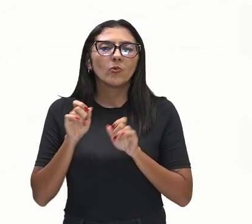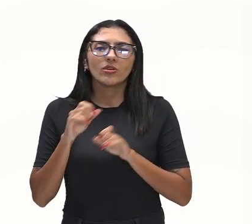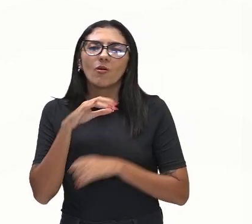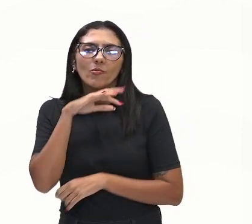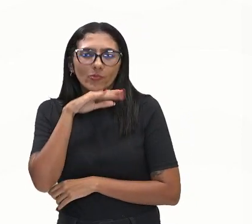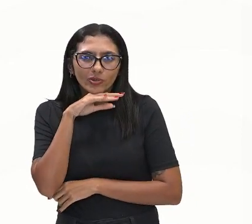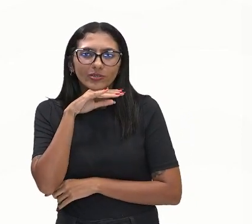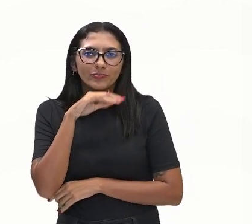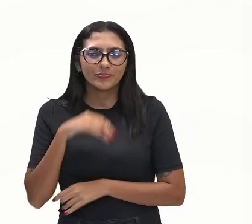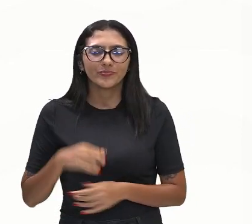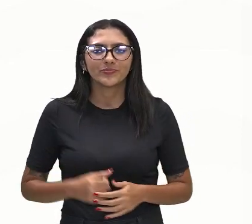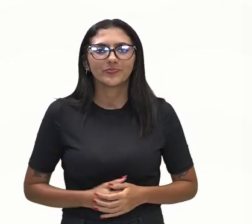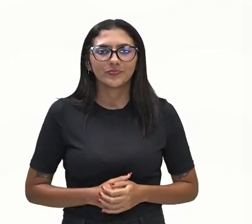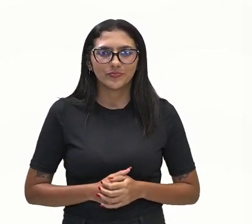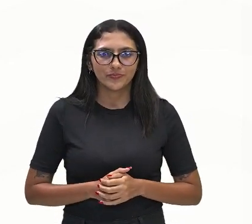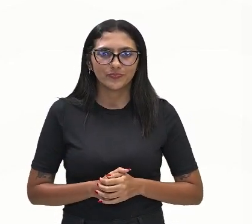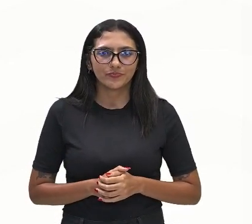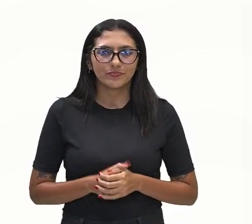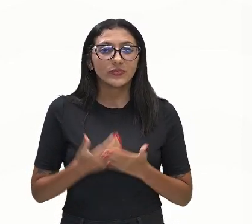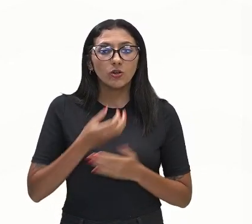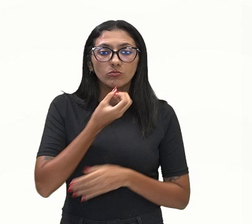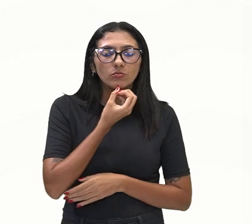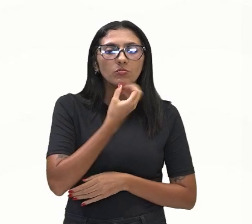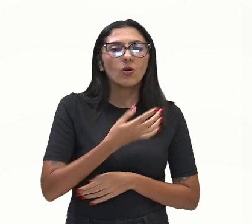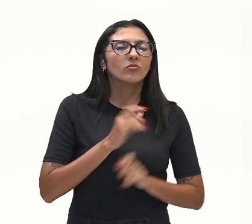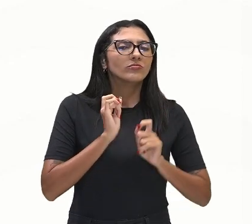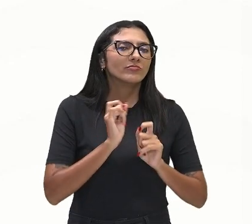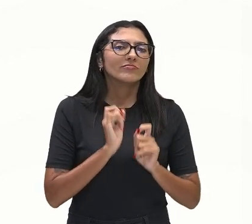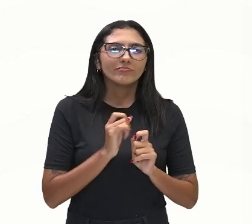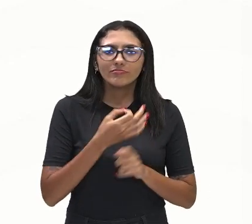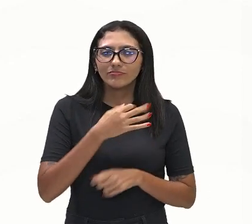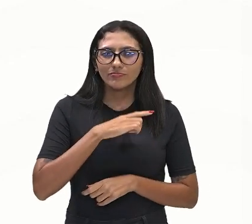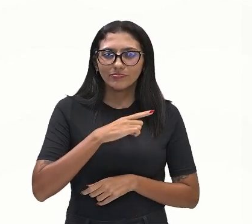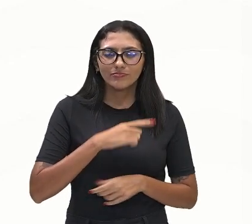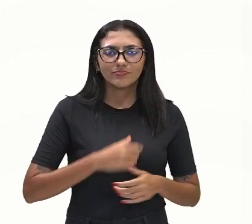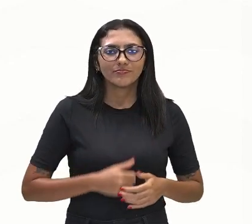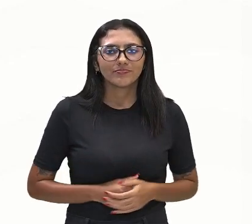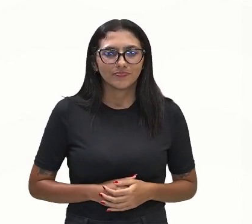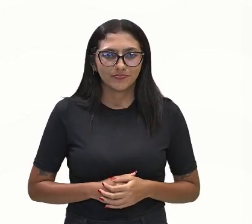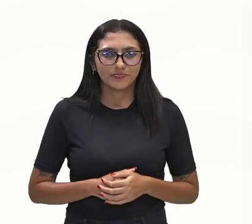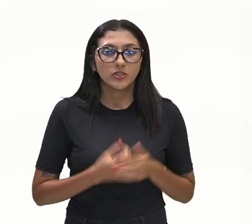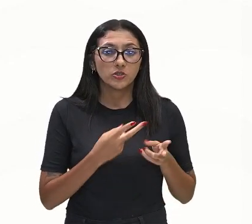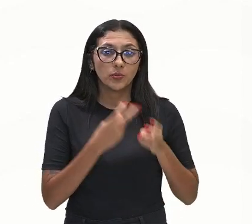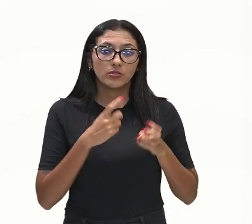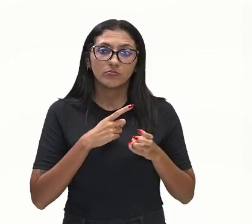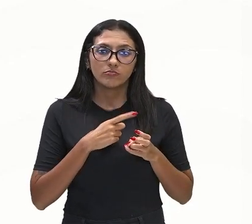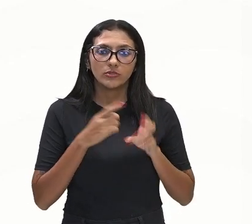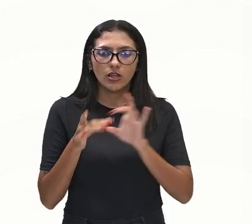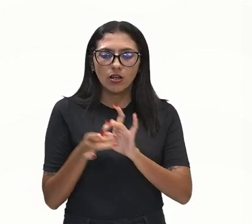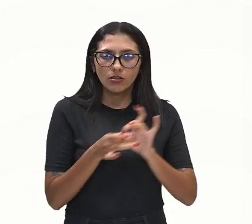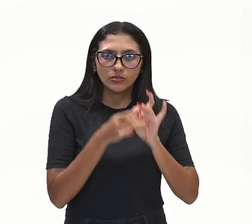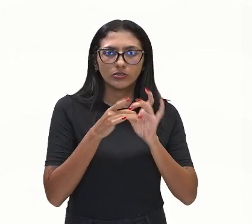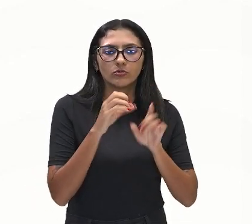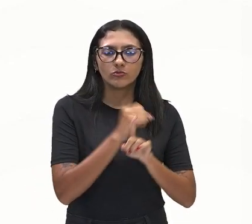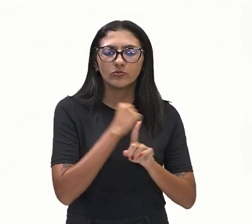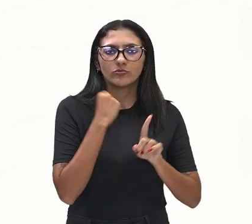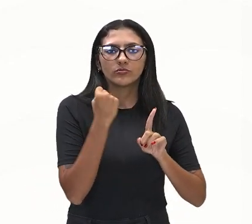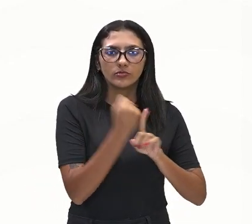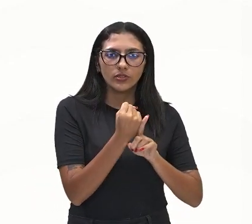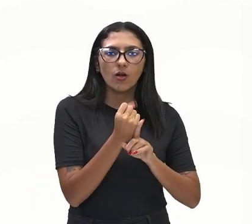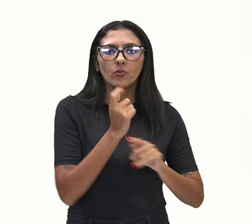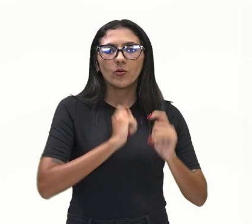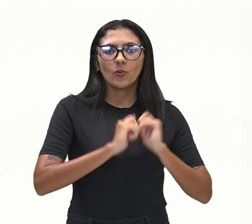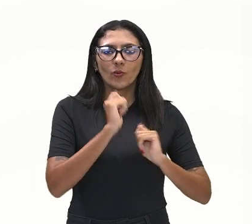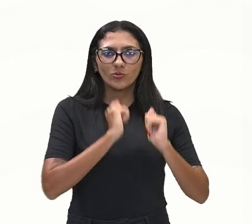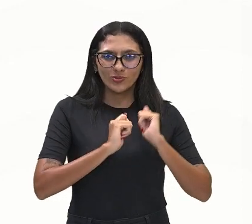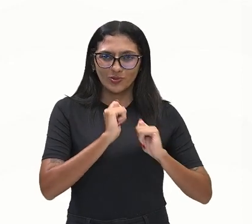globalização. Lembrando aqui, como pontos positivos da globalização, a gente vai verificar integração social e econômica,